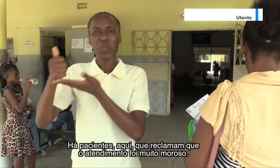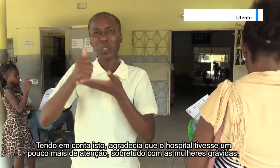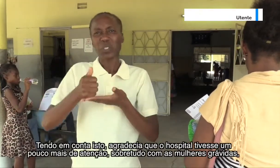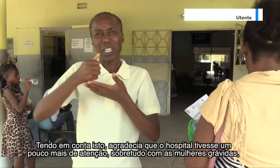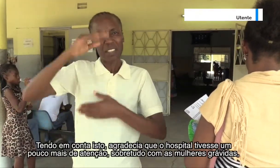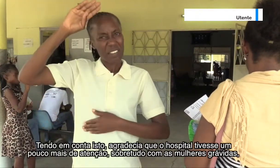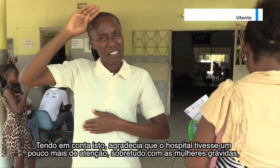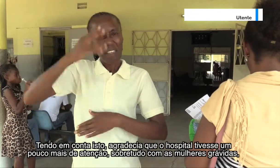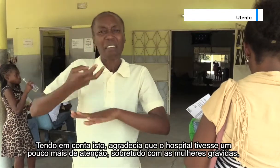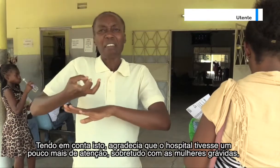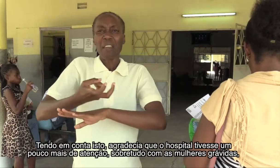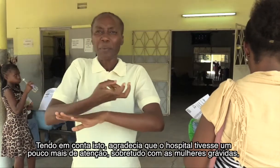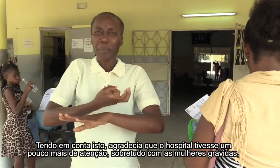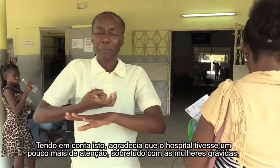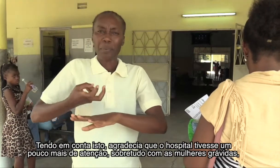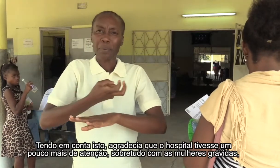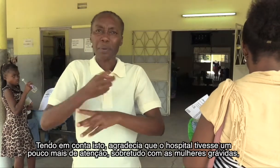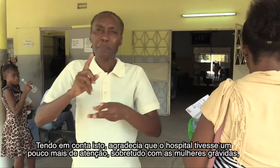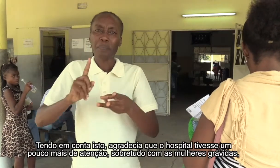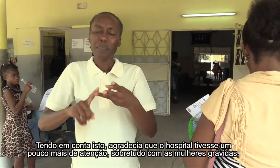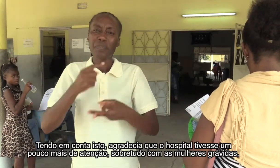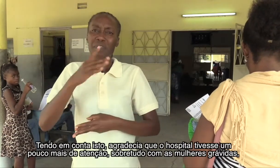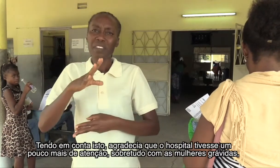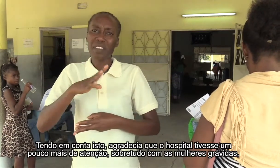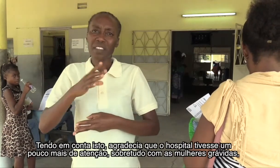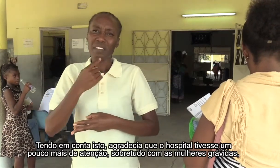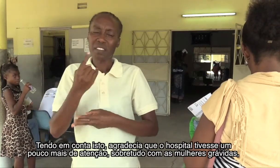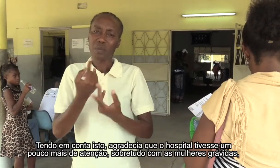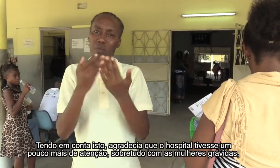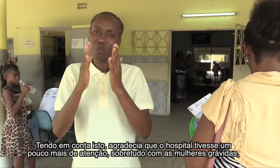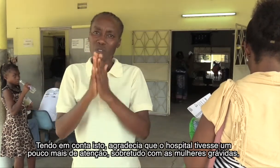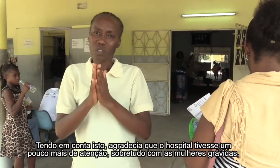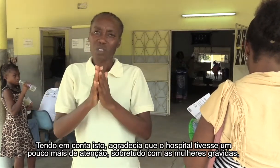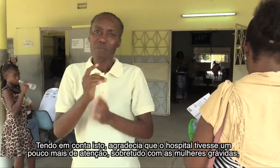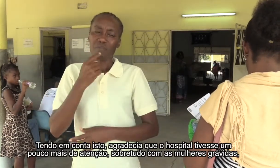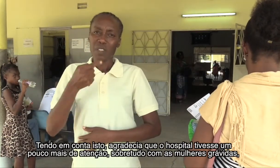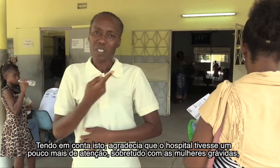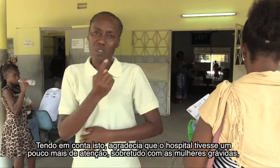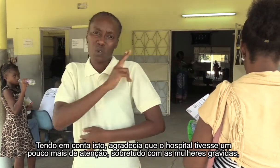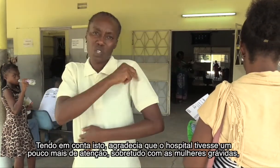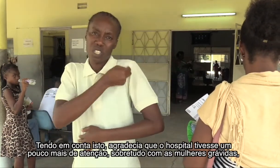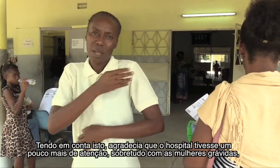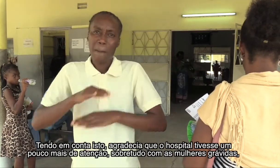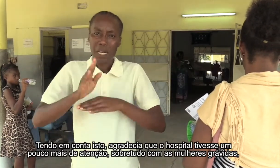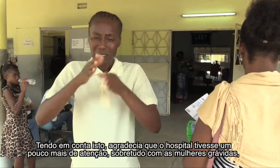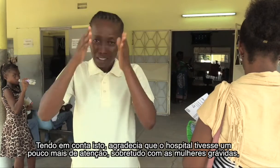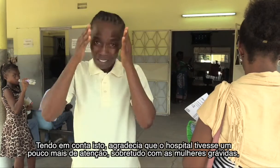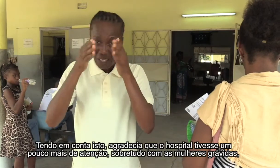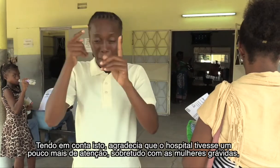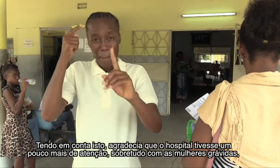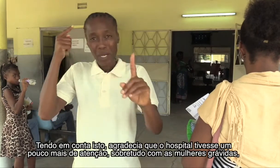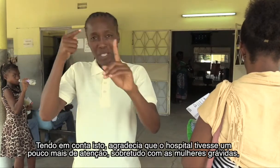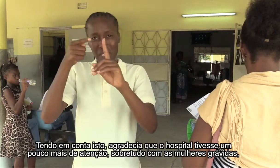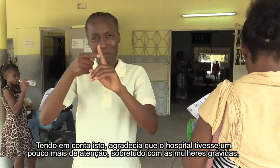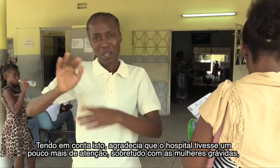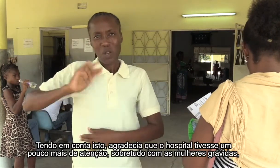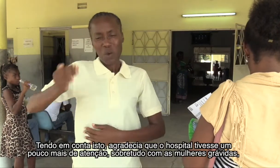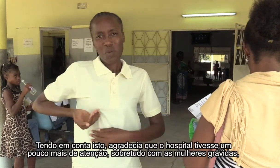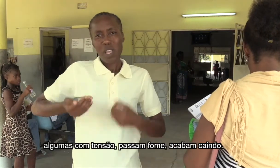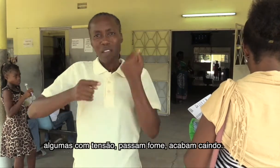moroso. Dado em conta isso, agradecia que o hospital tivesse um pouquinho mais de atenção, principalmente com as